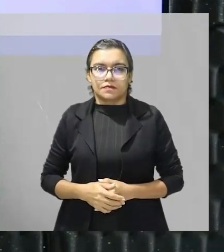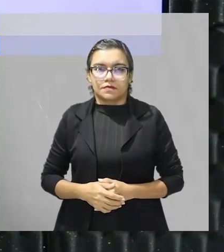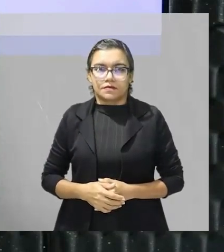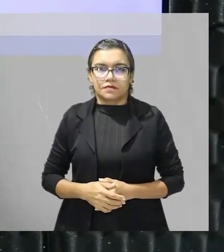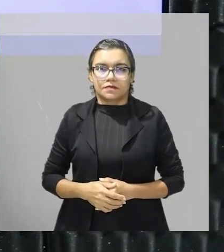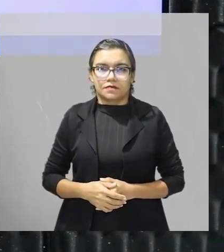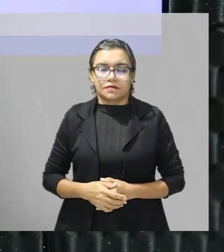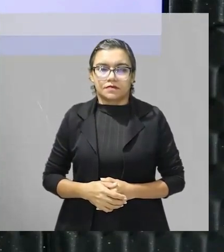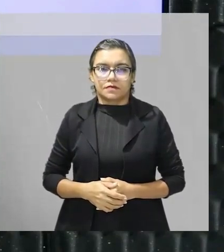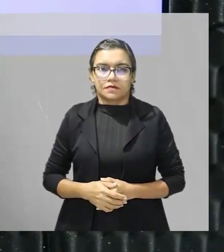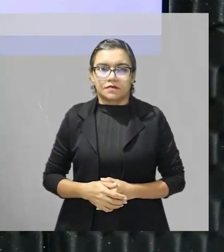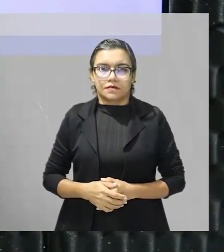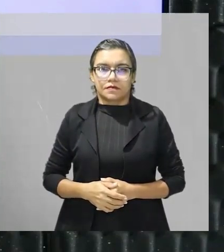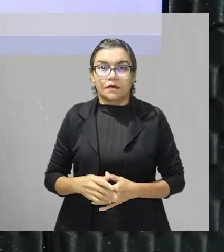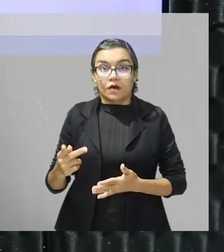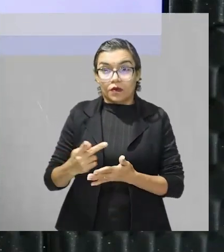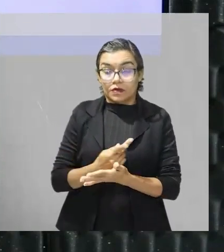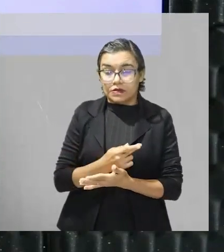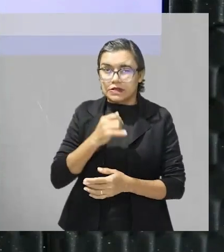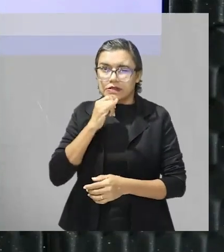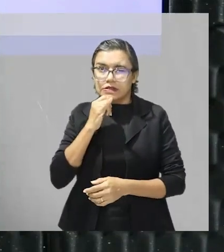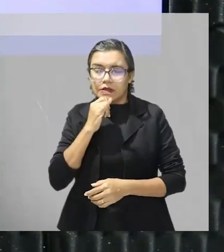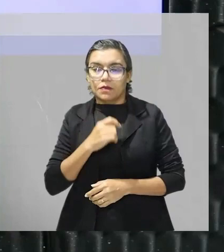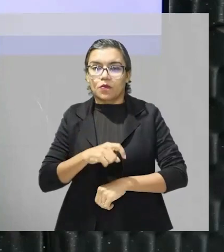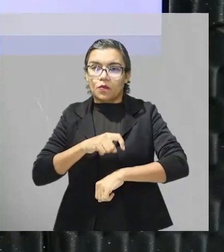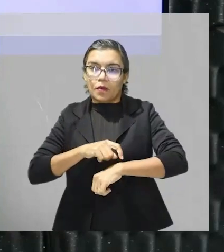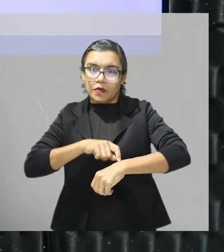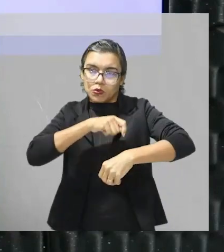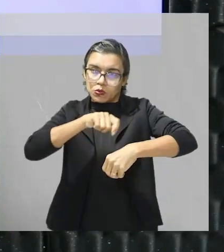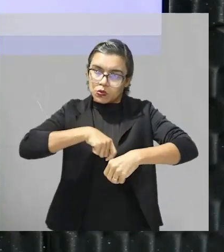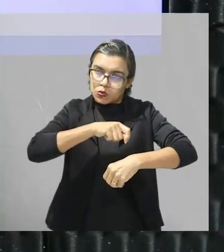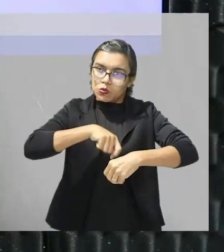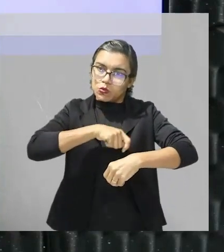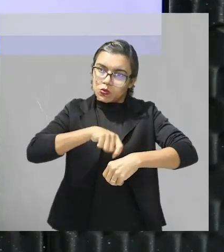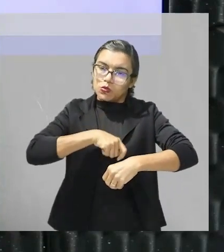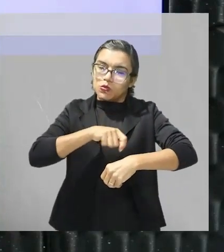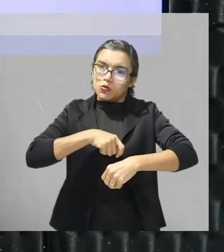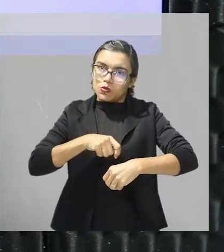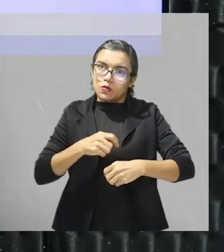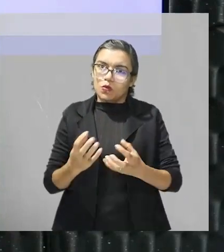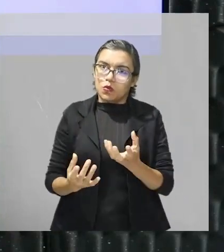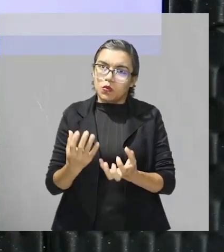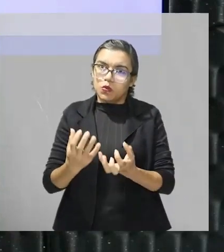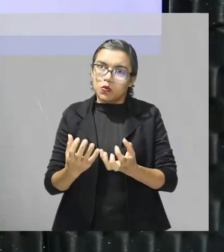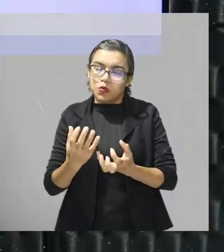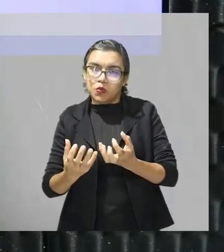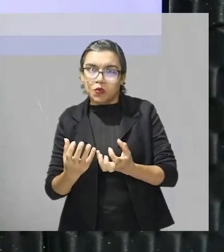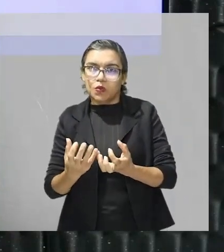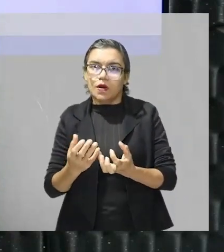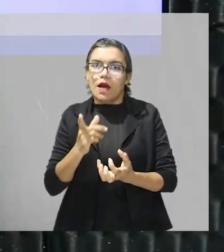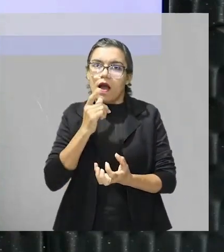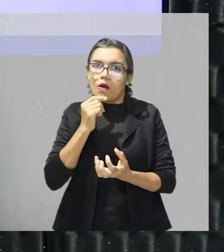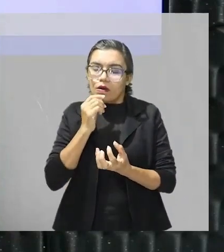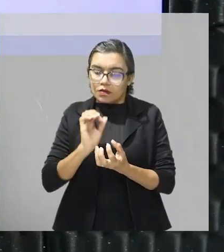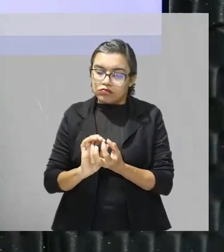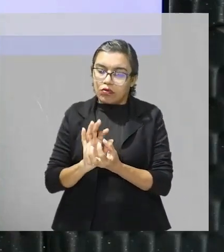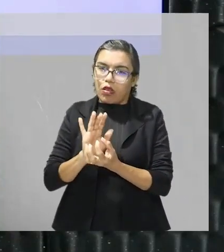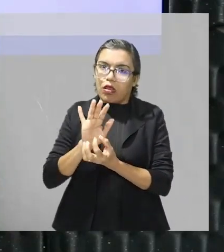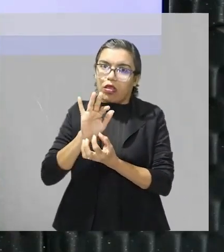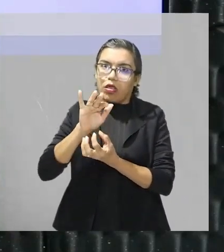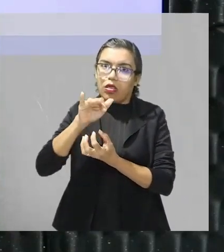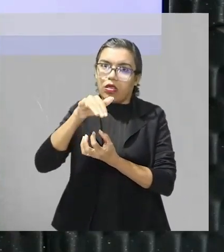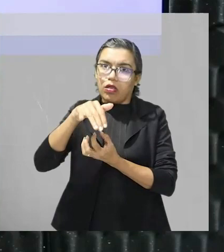corriqueiro ao se cozinhar arroz é o derramamento de parte da água de cozimento sobre a chama azul do